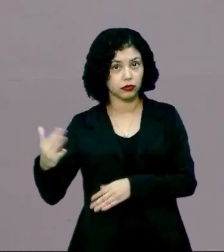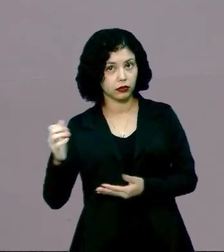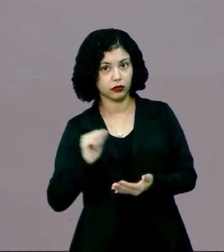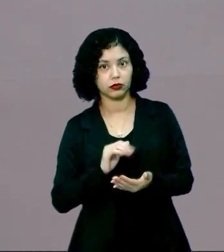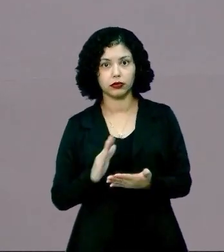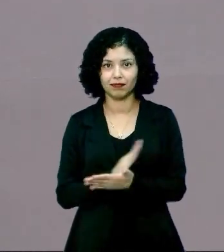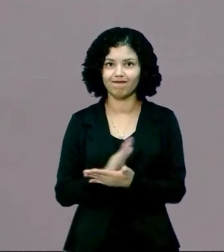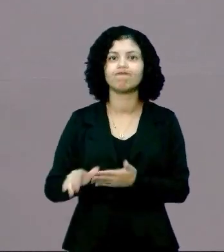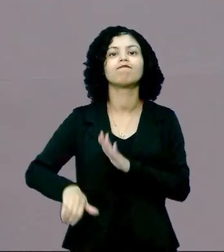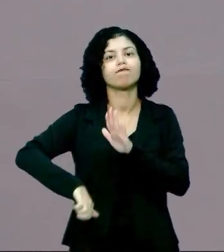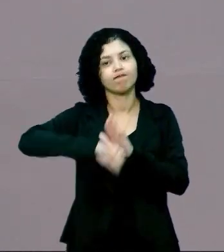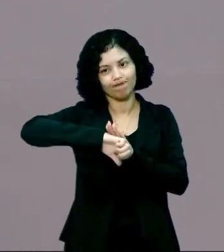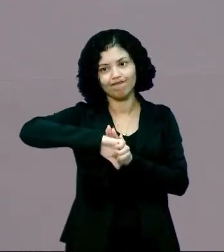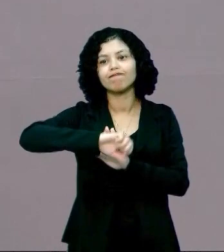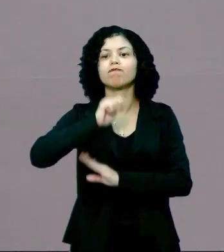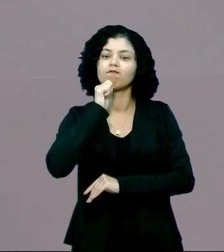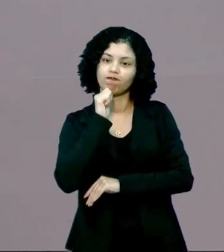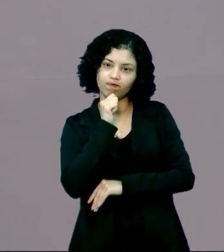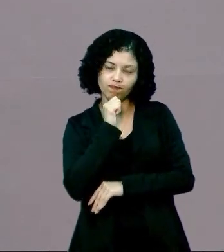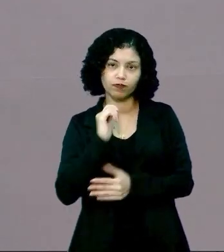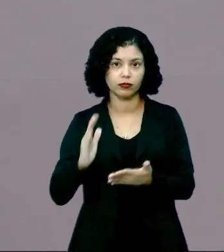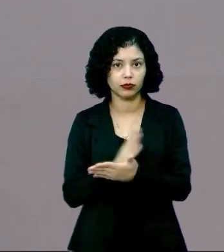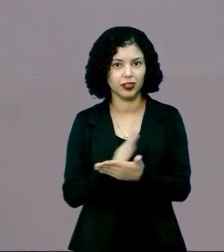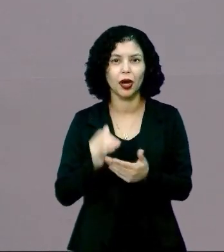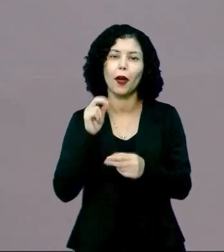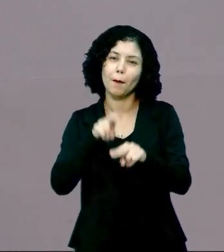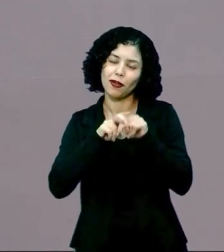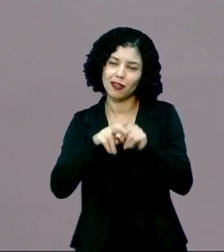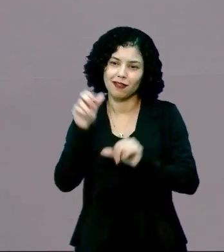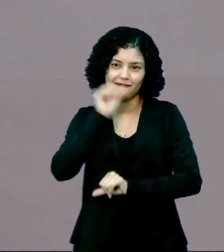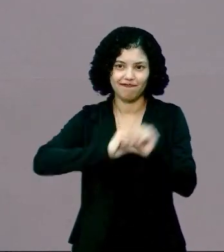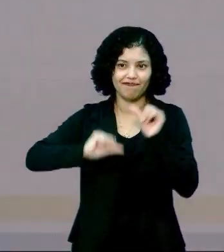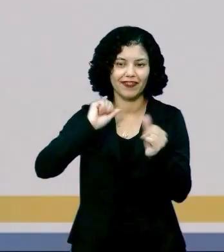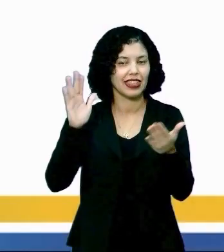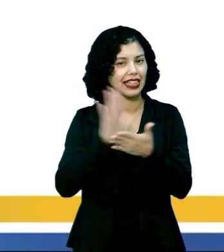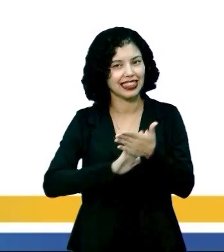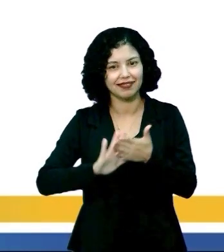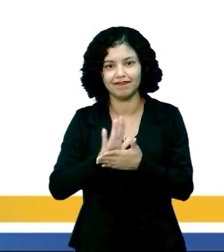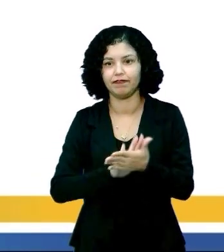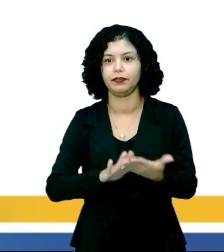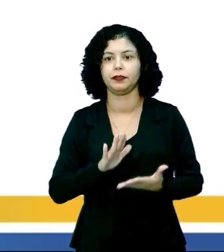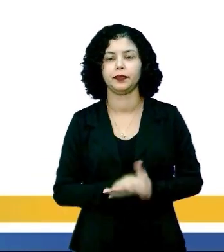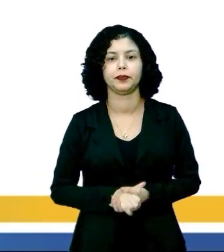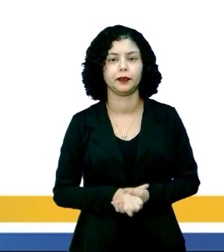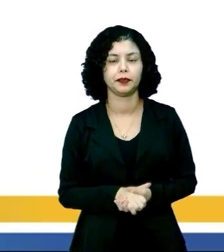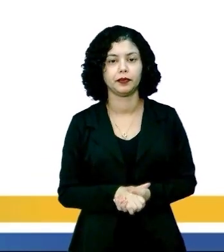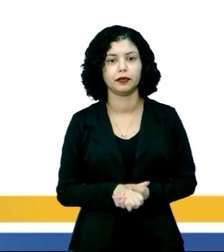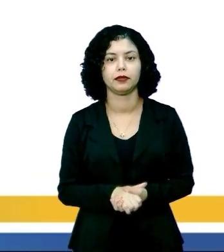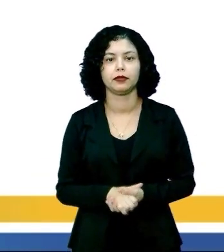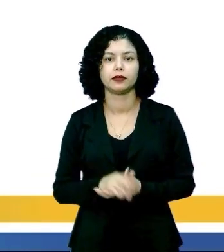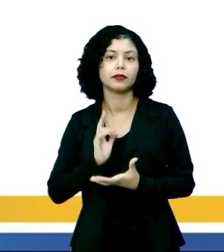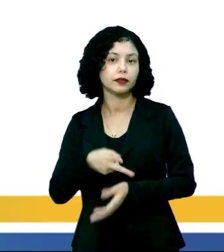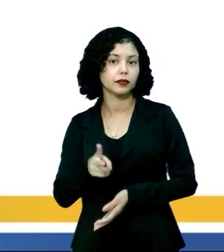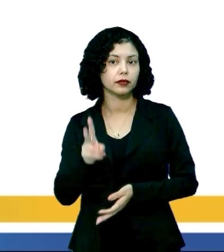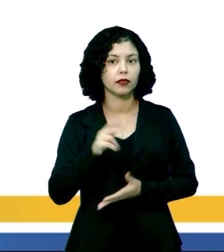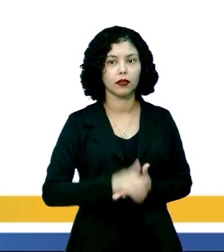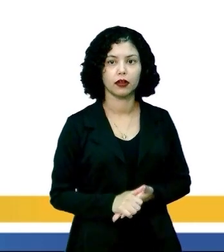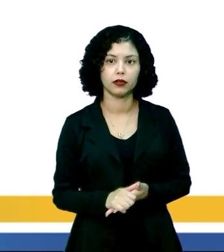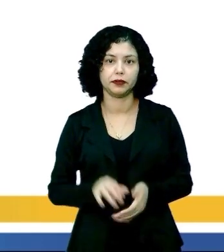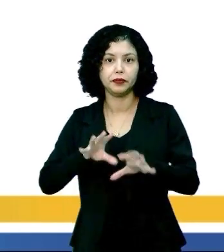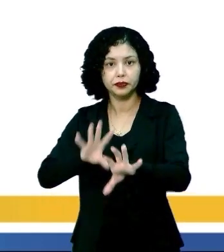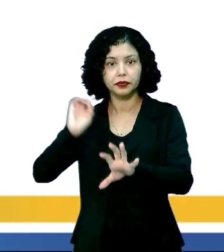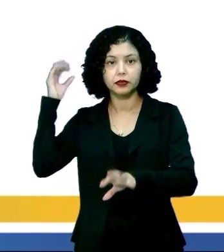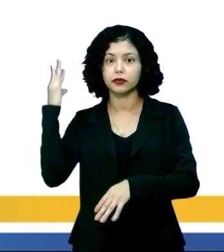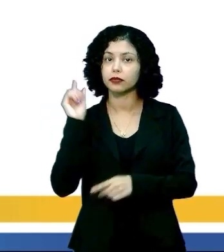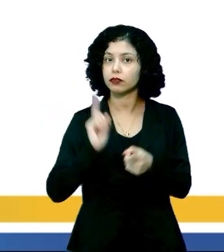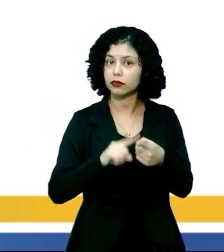coisa mais grave acontece. Por isso que não há uma mudança eficaz na nossa sociedade. E aí ele continua. Isso